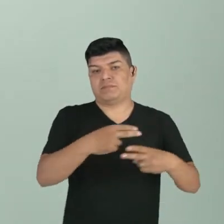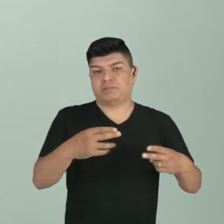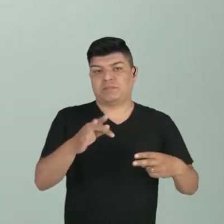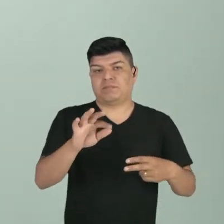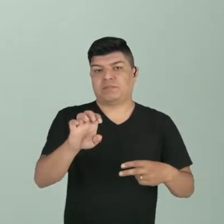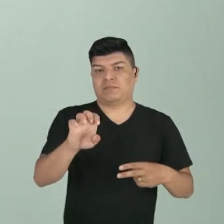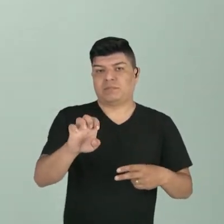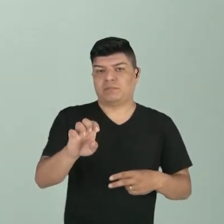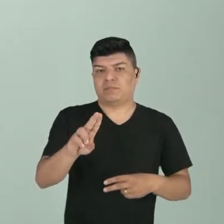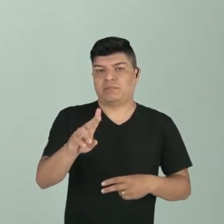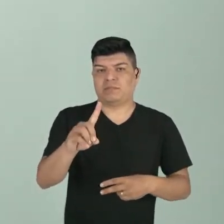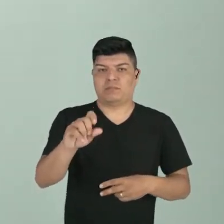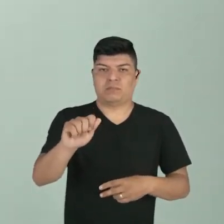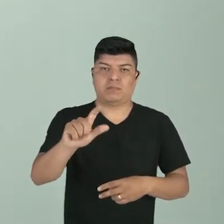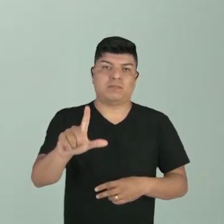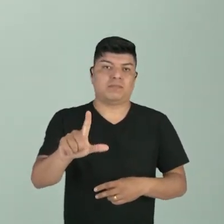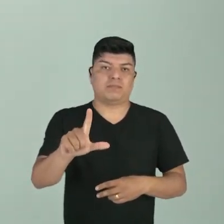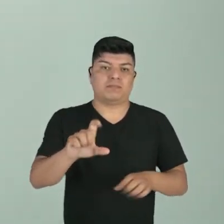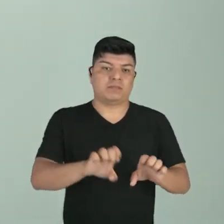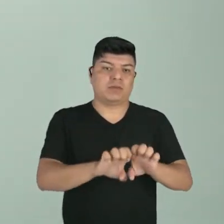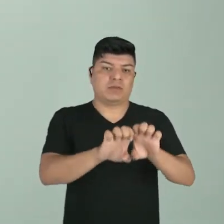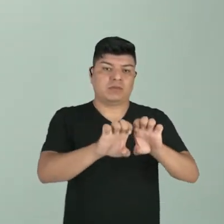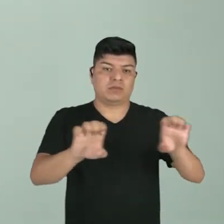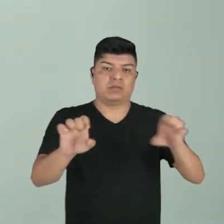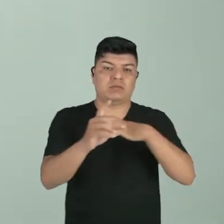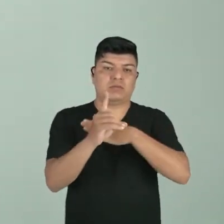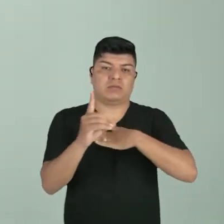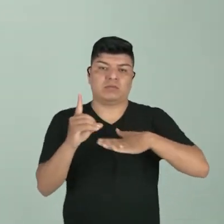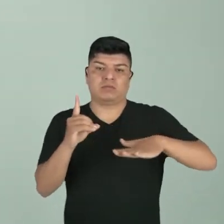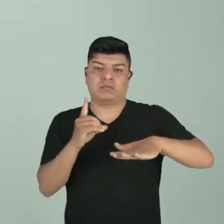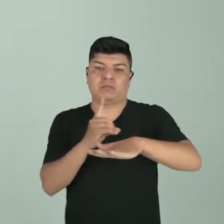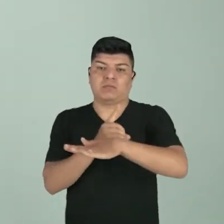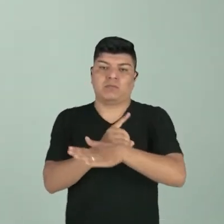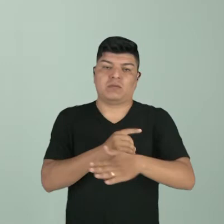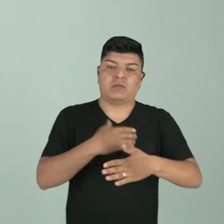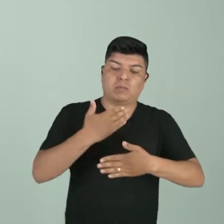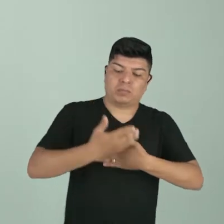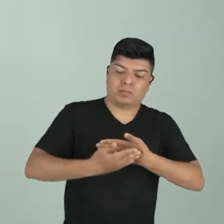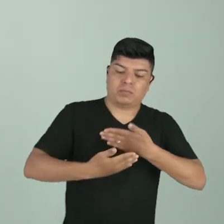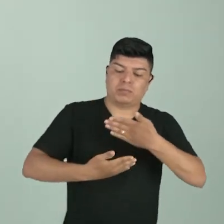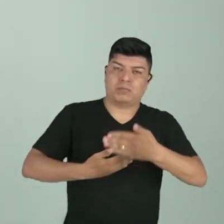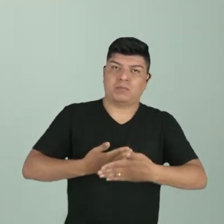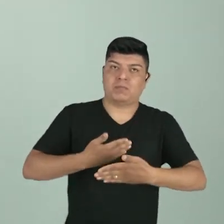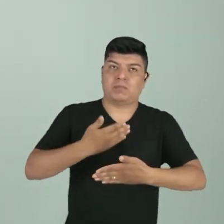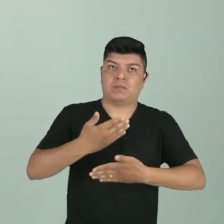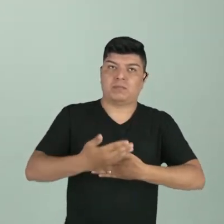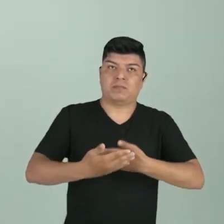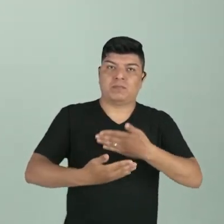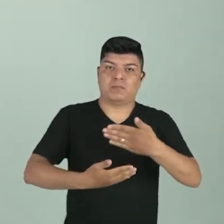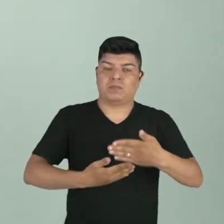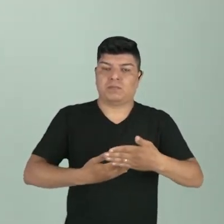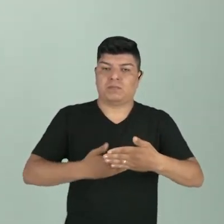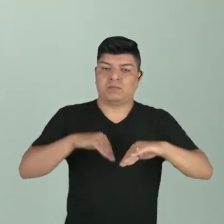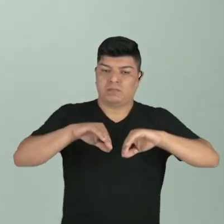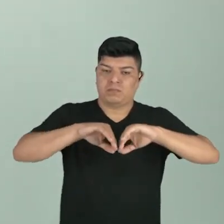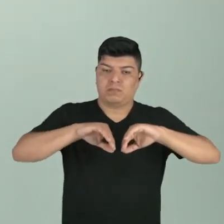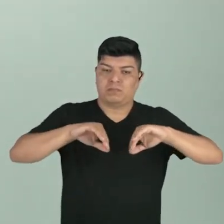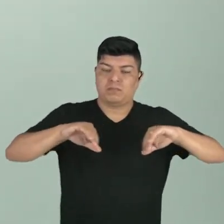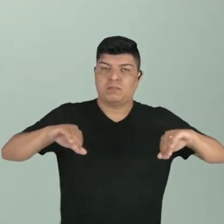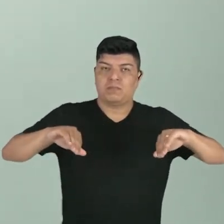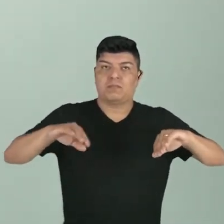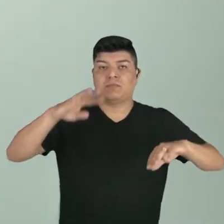Ou seja, essa estrutura social, com o tempo, ela foi se desagregando e